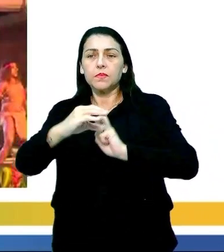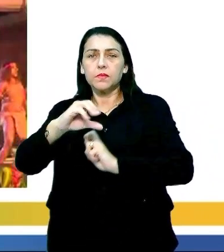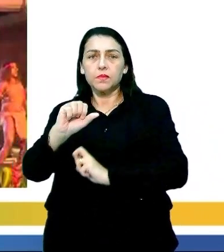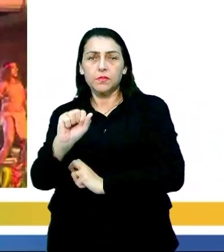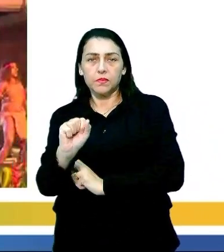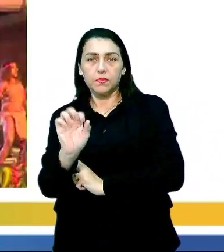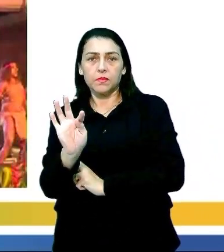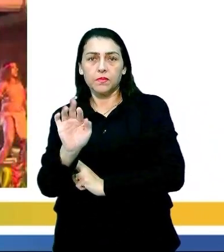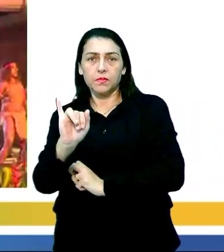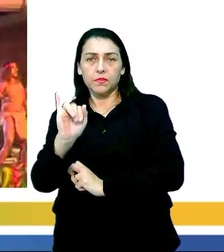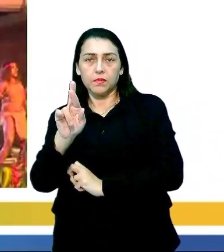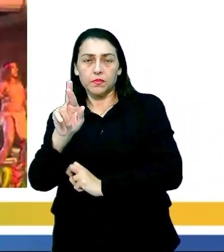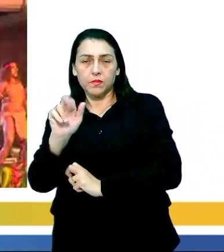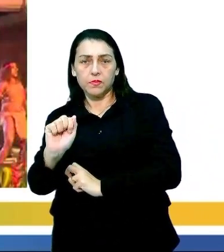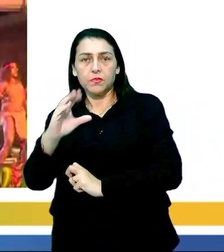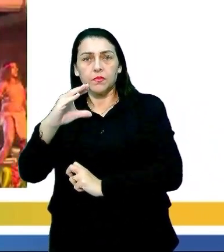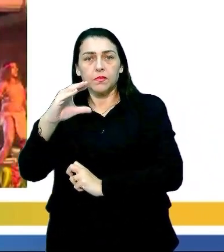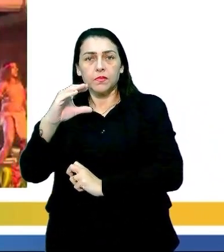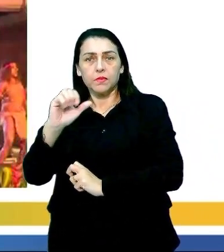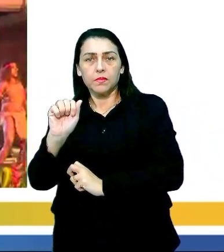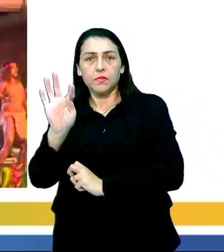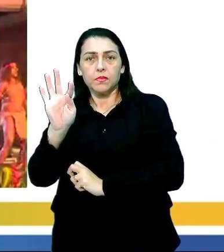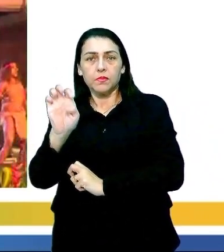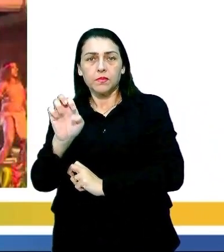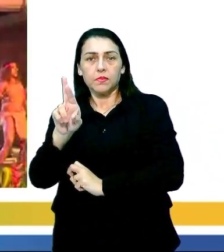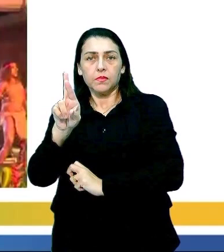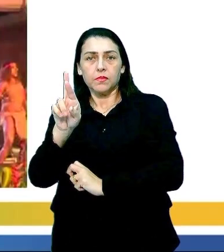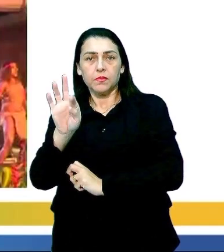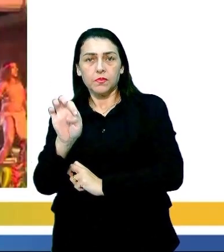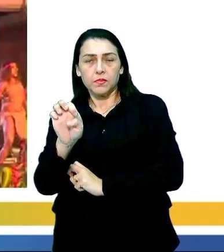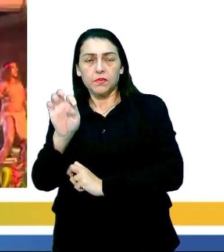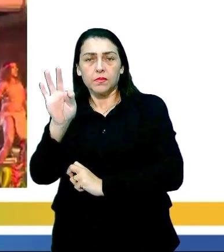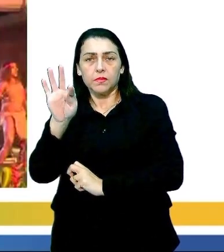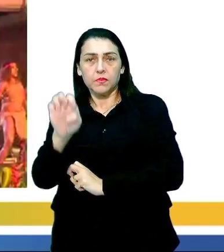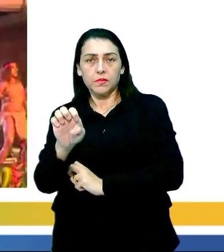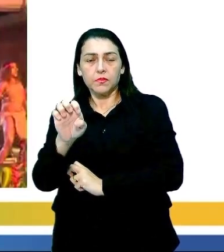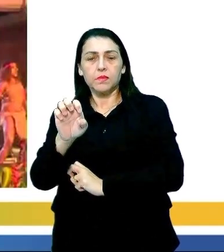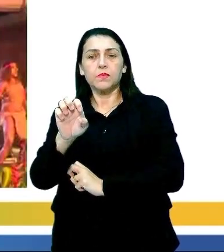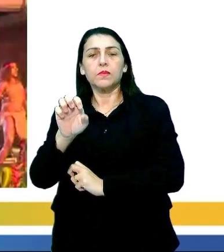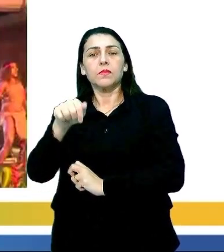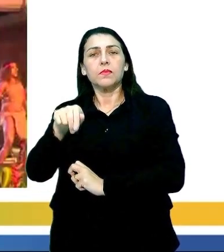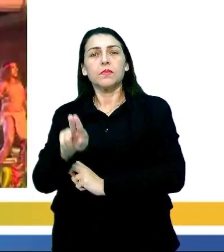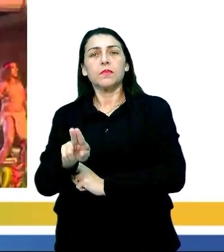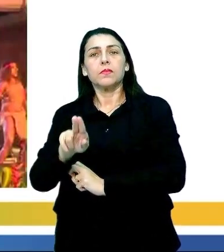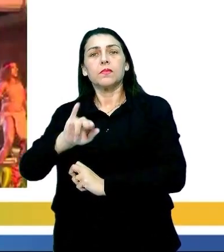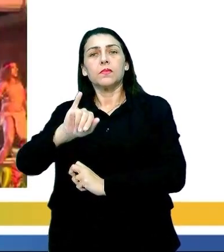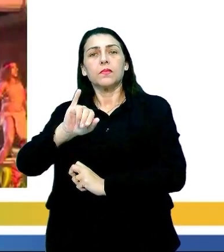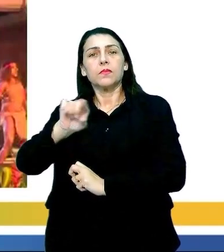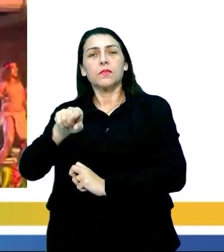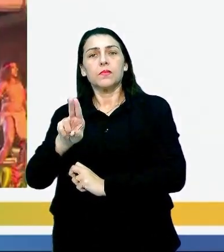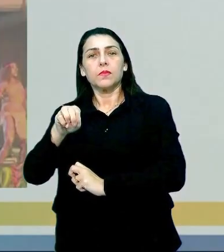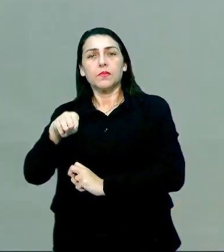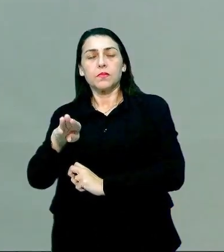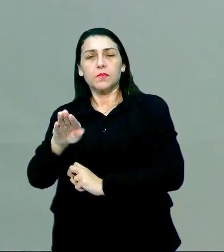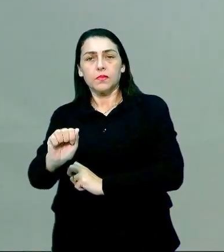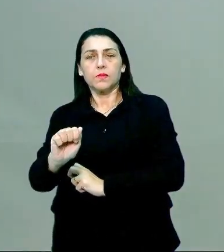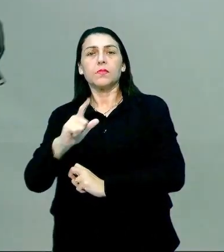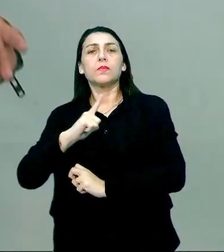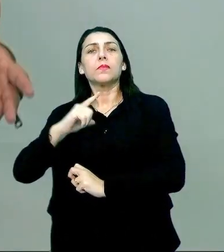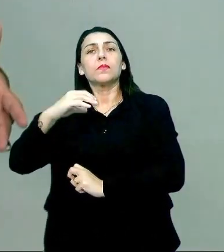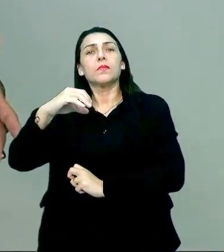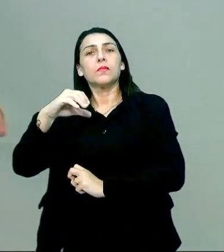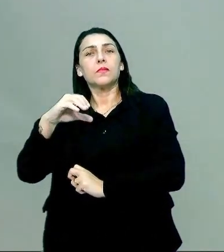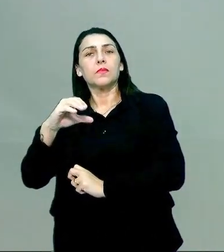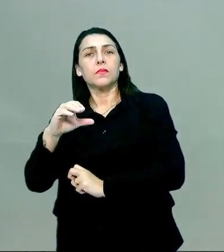do cateretê, da kizumba, temos ali, deixa eu ver mais o que, o congado, temos o kuduro.